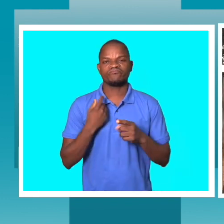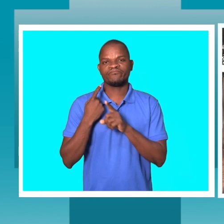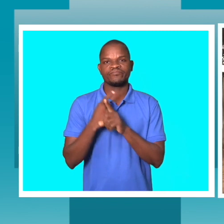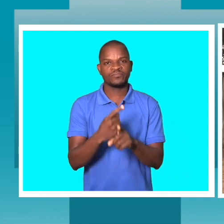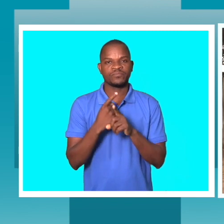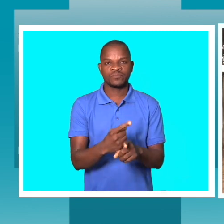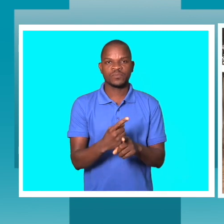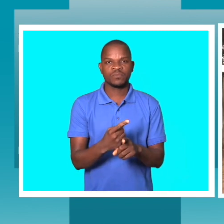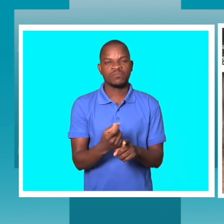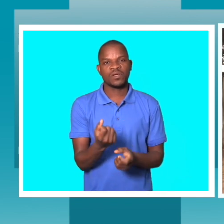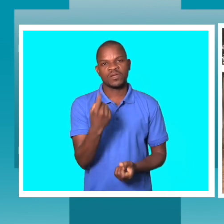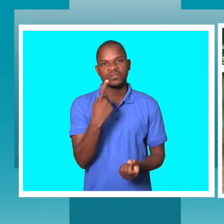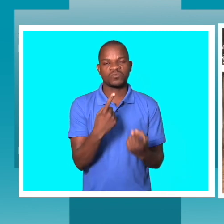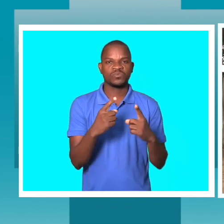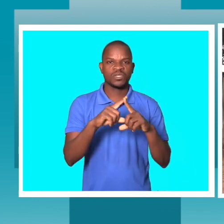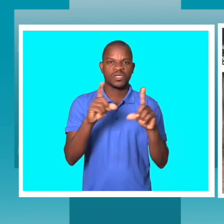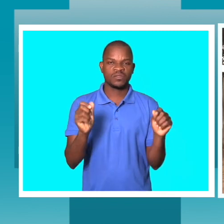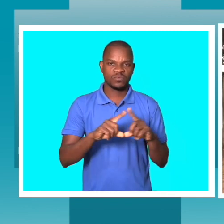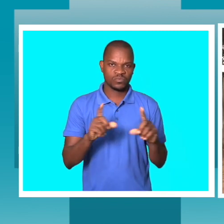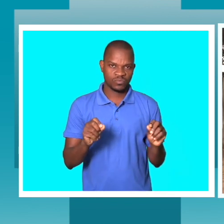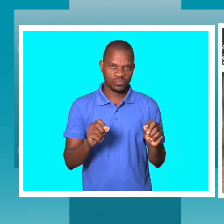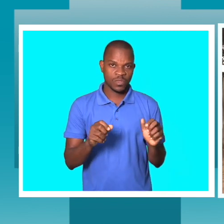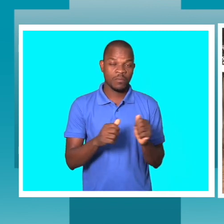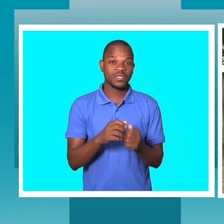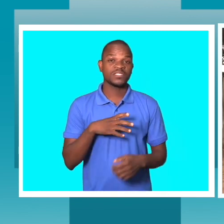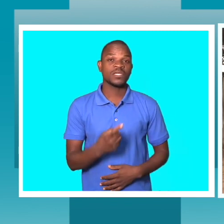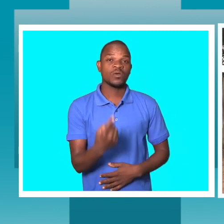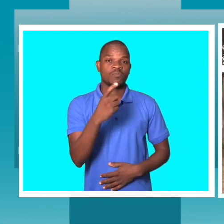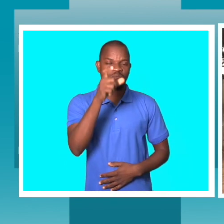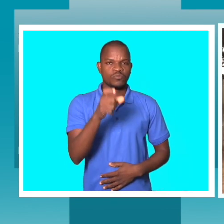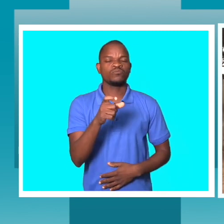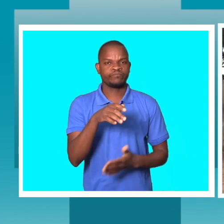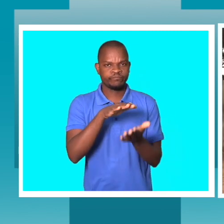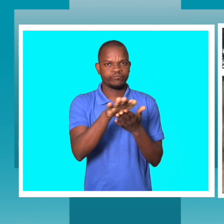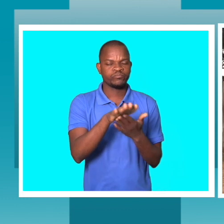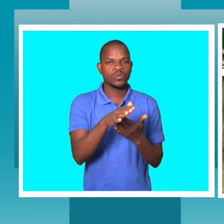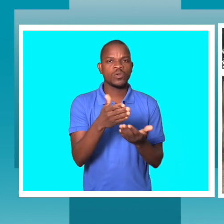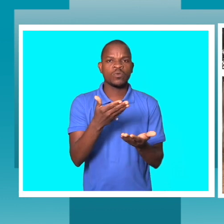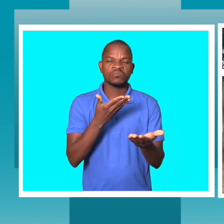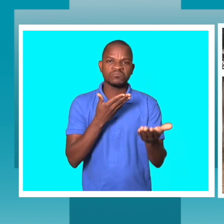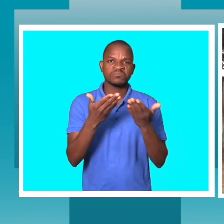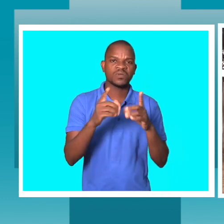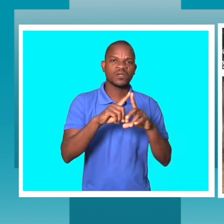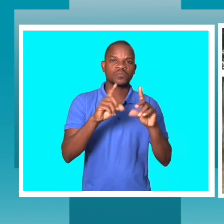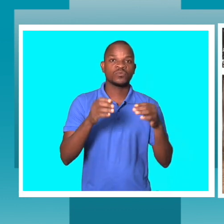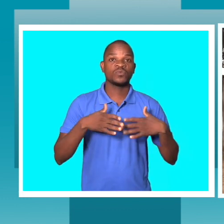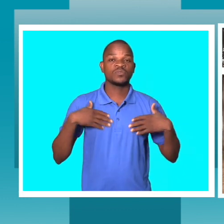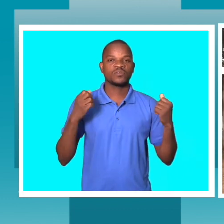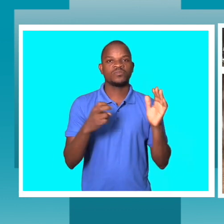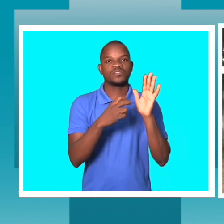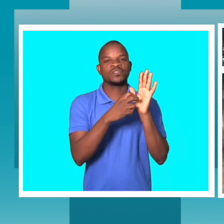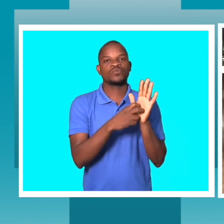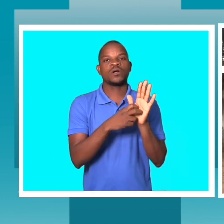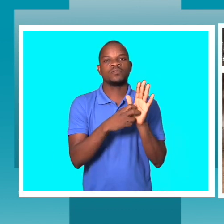de algumas sessões, que lá um jovem também dava essas sessões. Lá nós falávamos da saúde sexual e